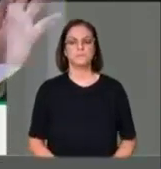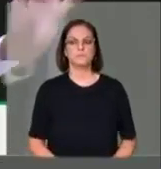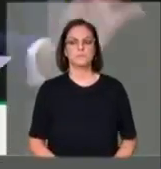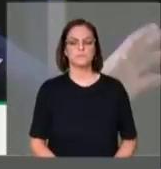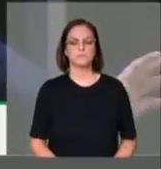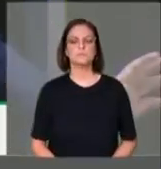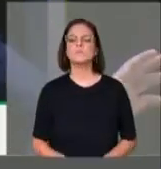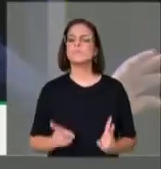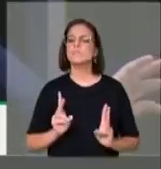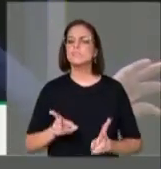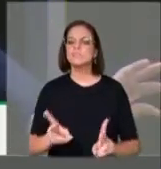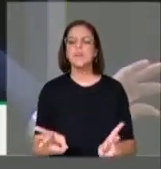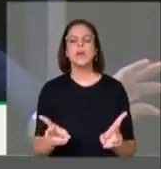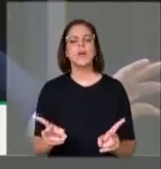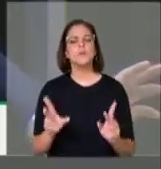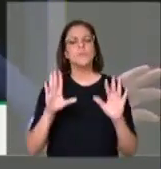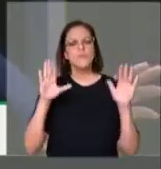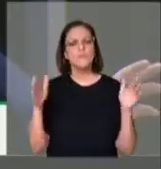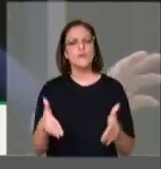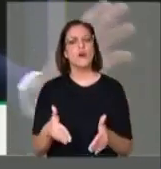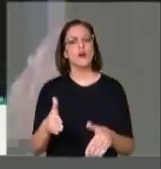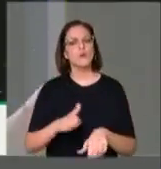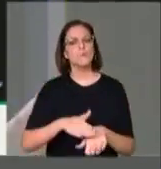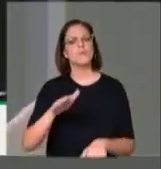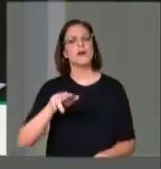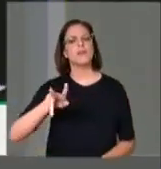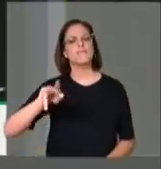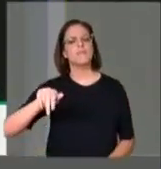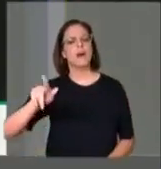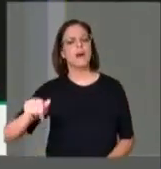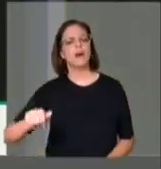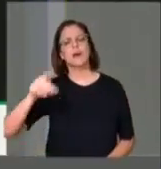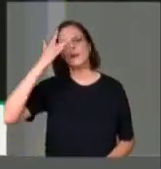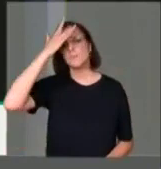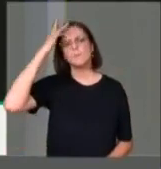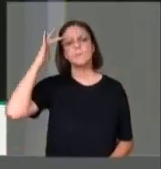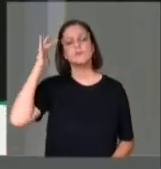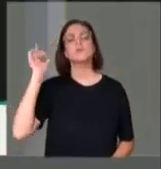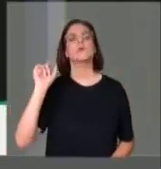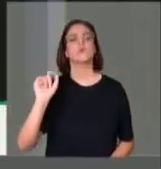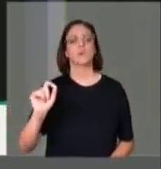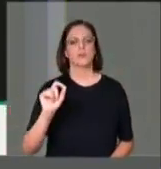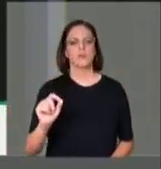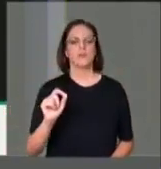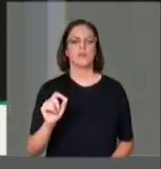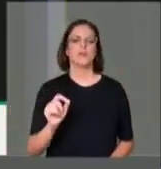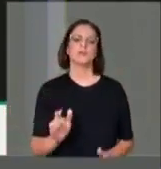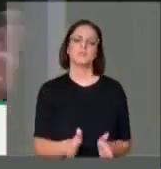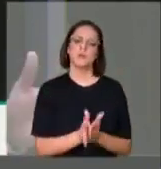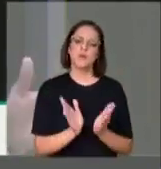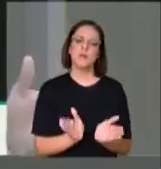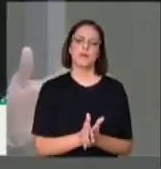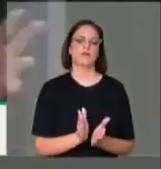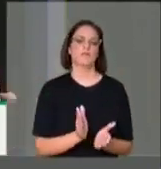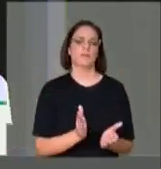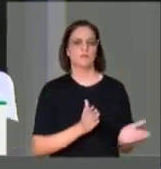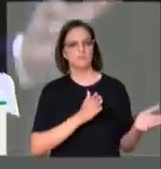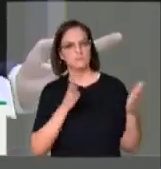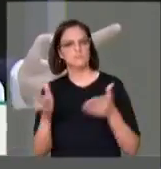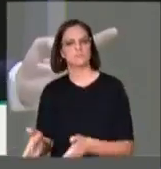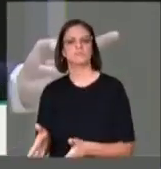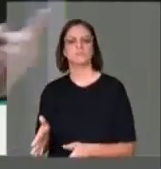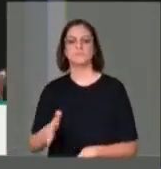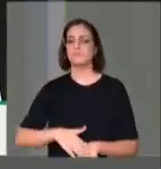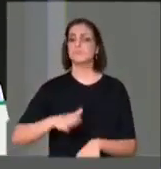critério de direcionar o aumento de vagas para os matriculados, para os alunos de baixa renda, o aumento de 10